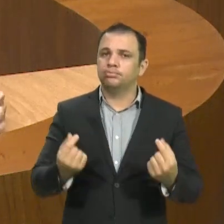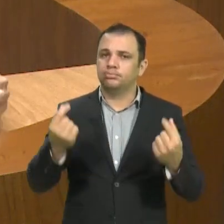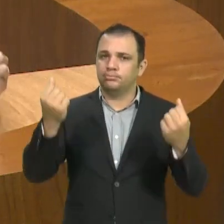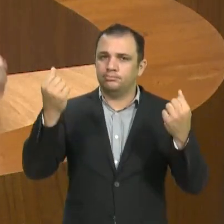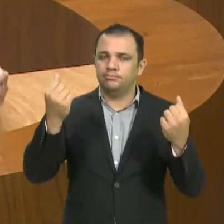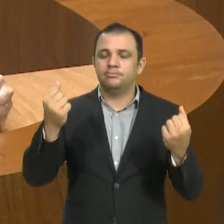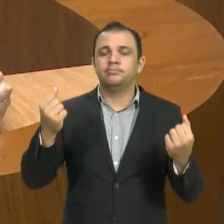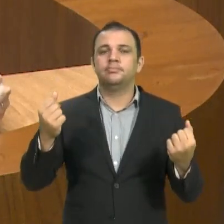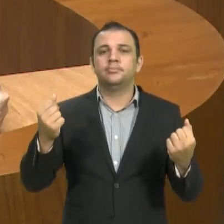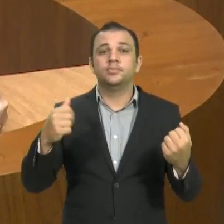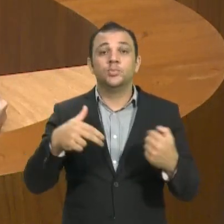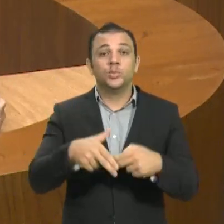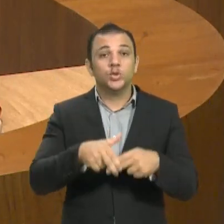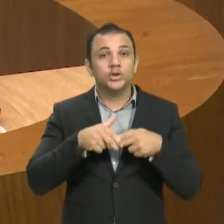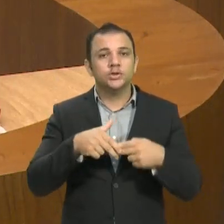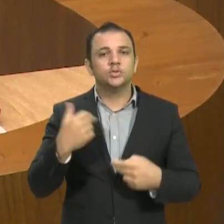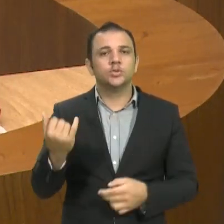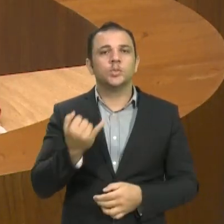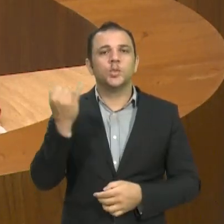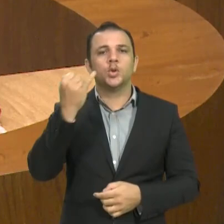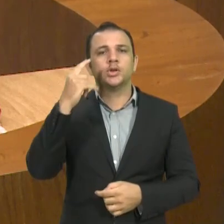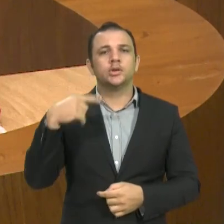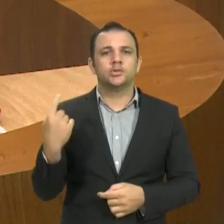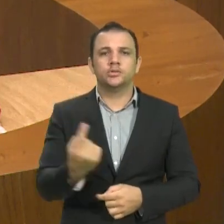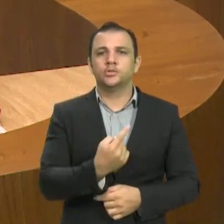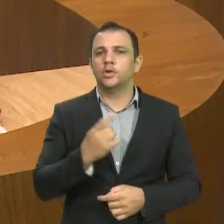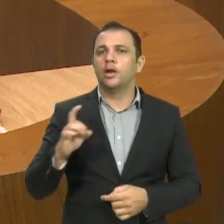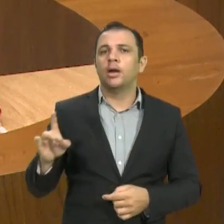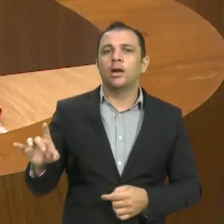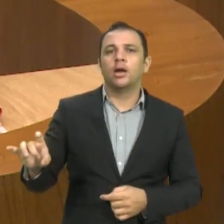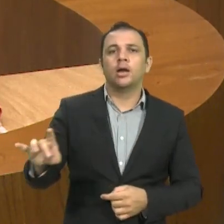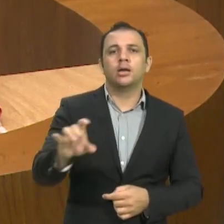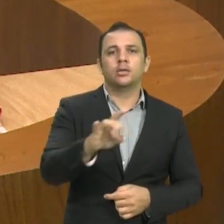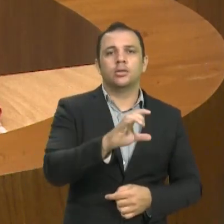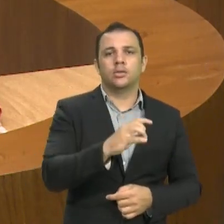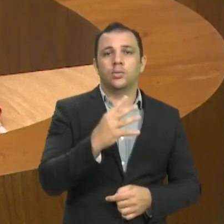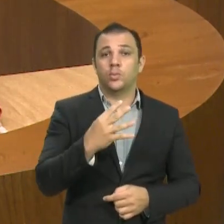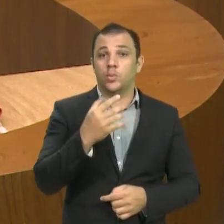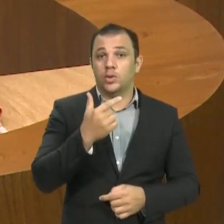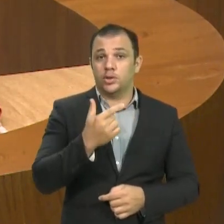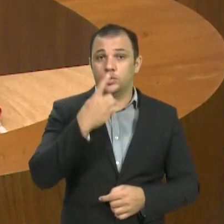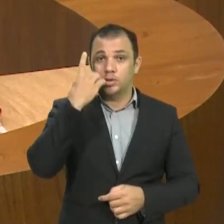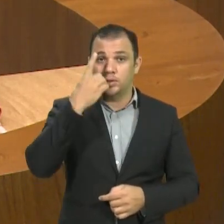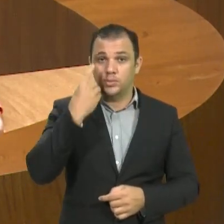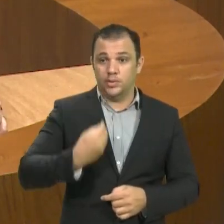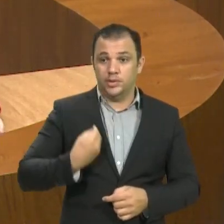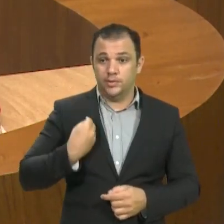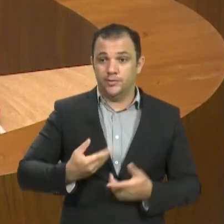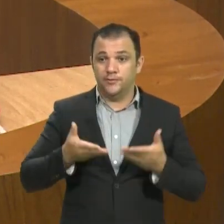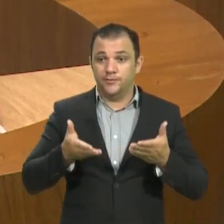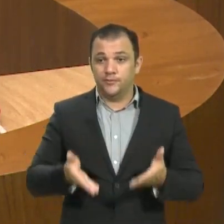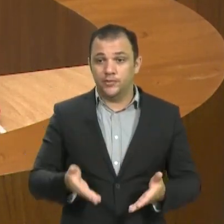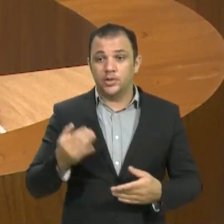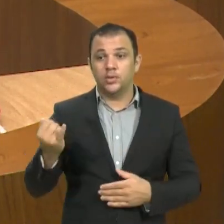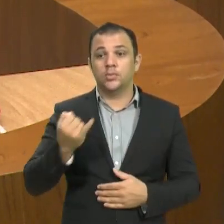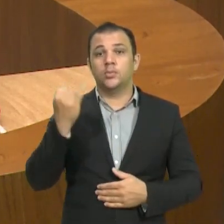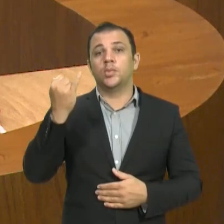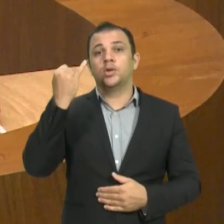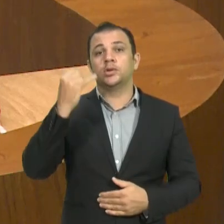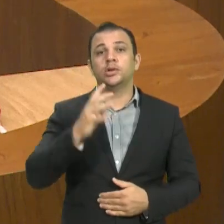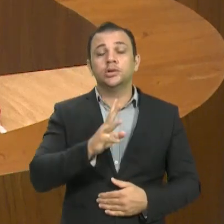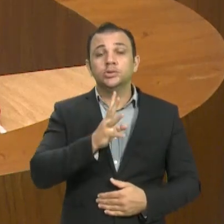de cada um de nós, dos 42 deputados que estão aqui, conhecer